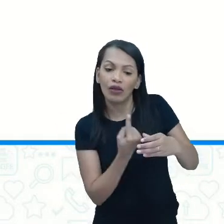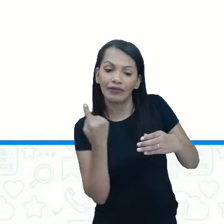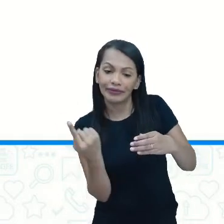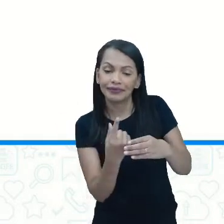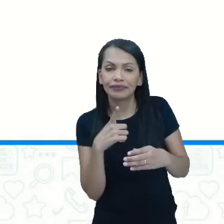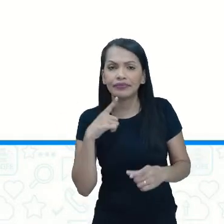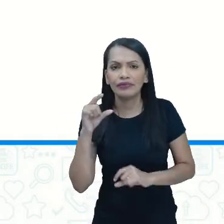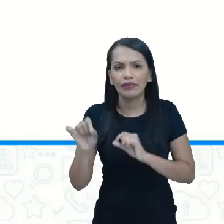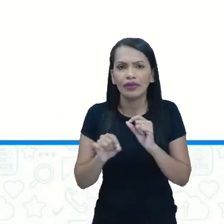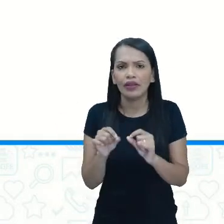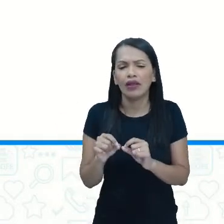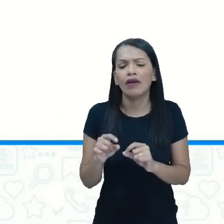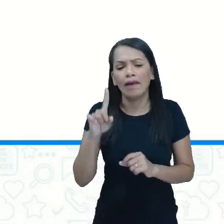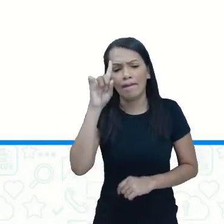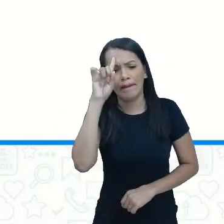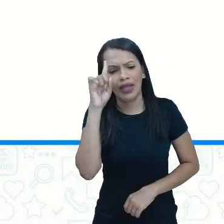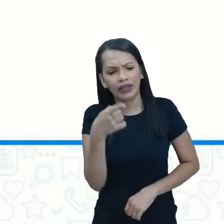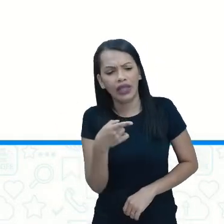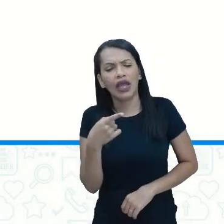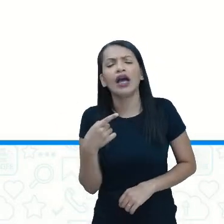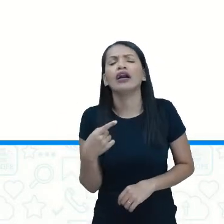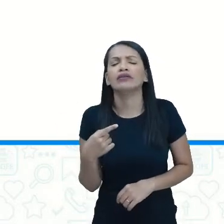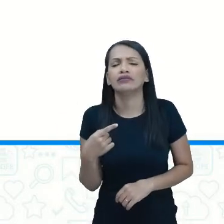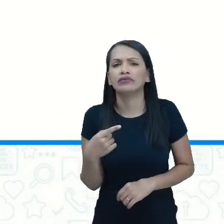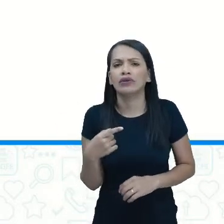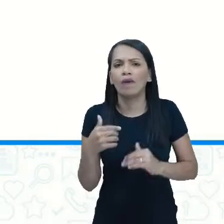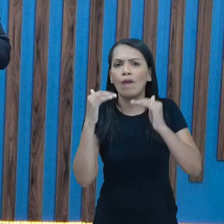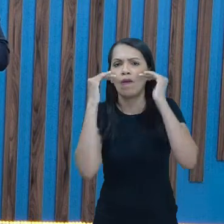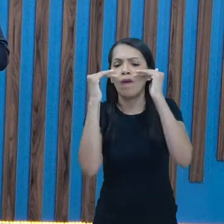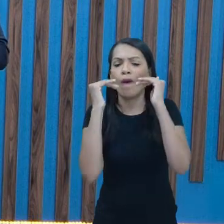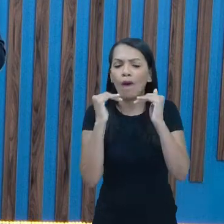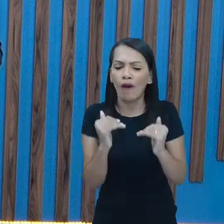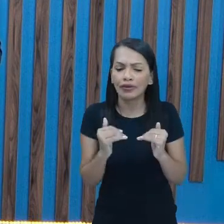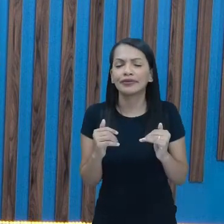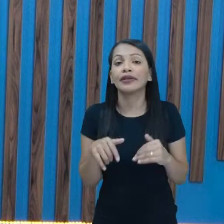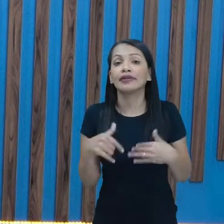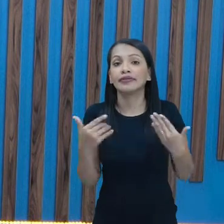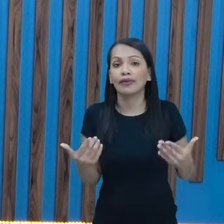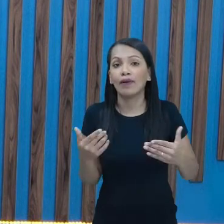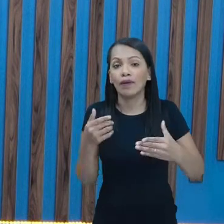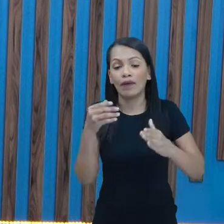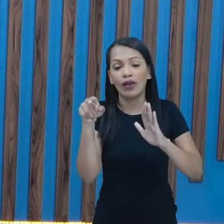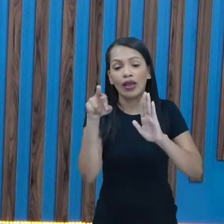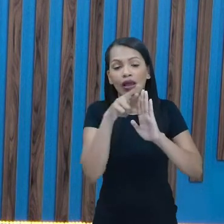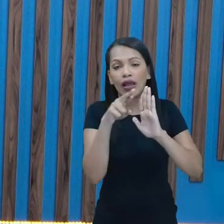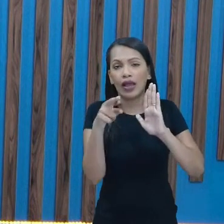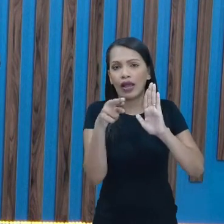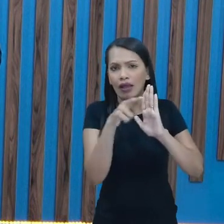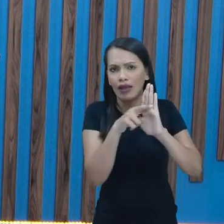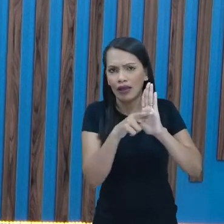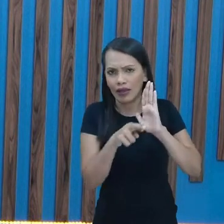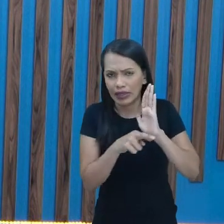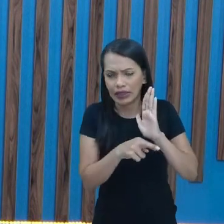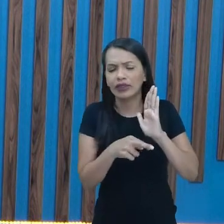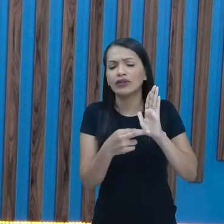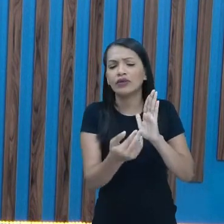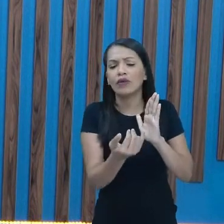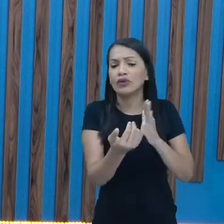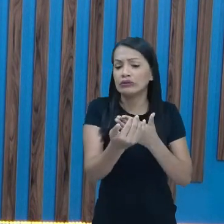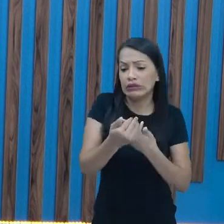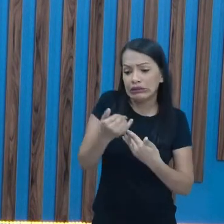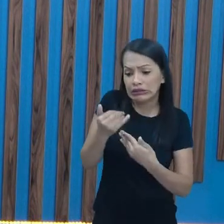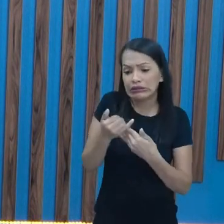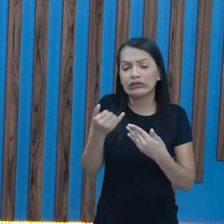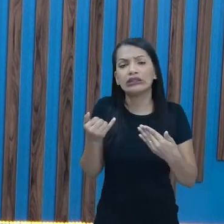existem ordens, existem verbos no imperativo e a receita culinária nos ensina a fazer alguma coisa,